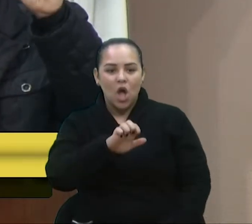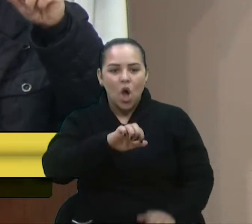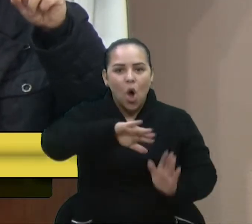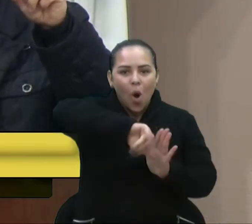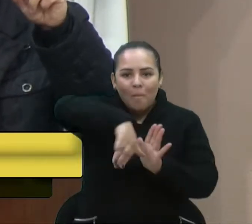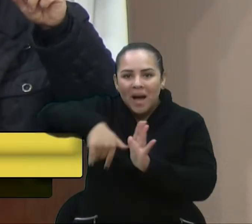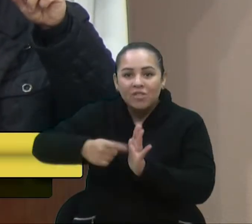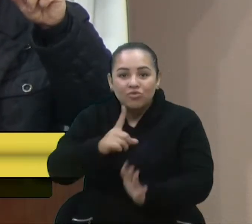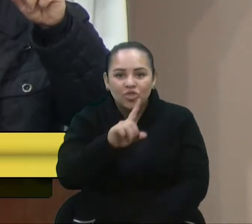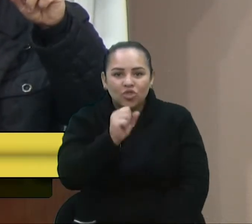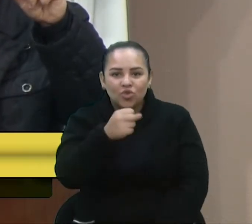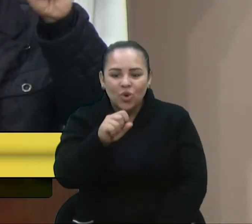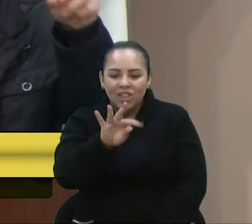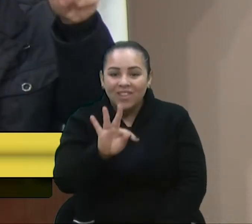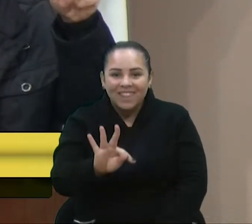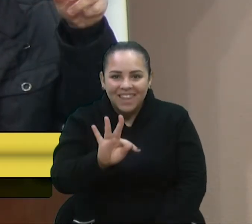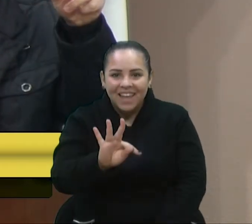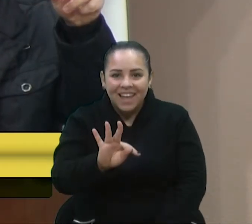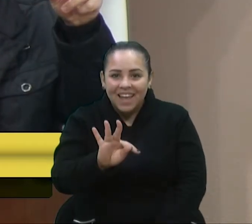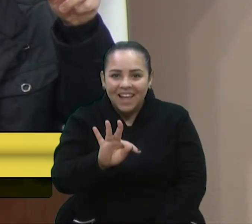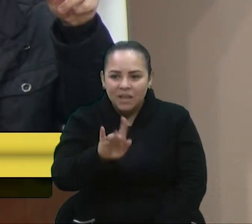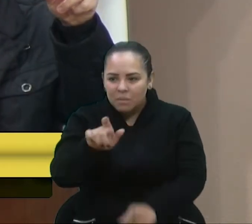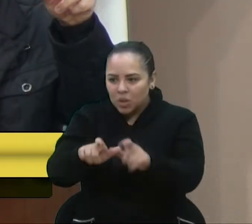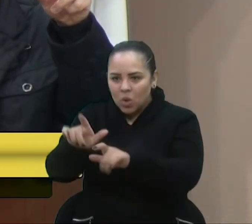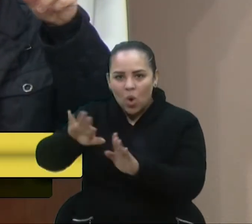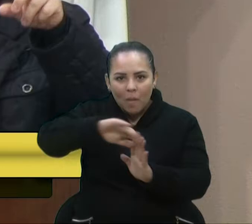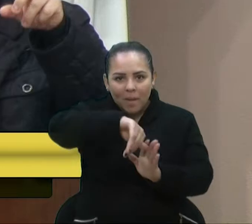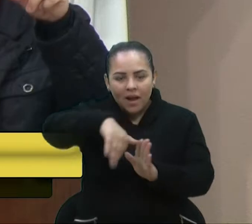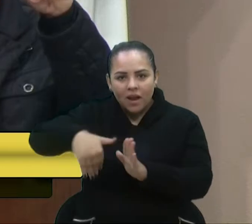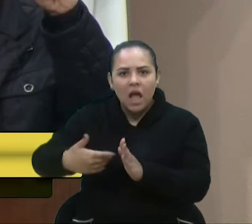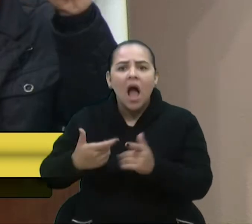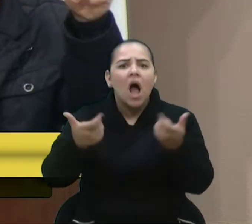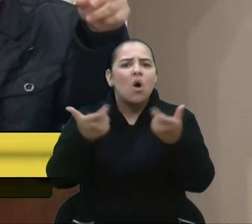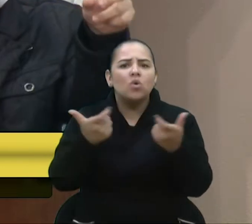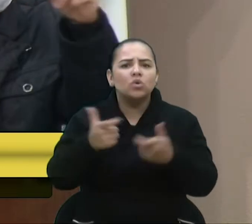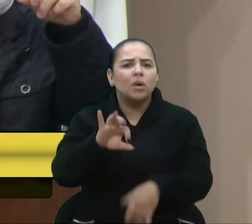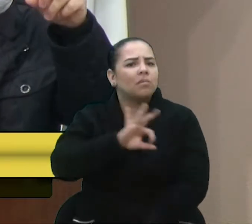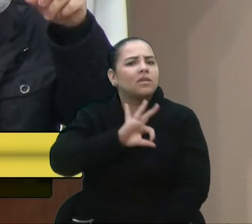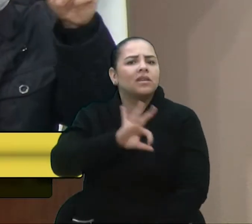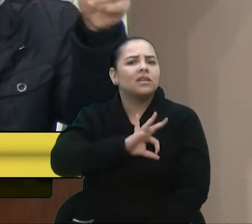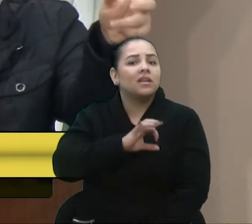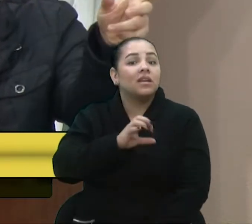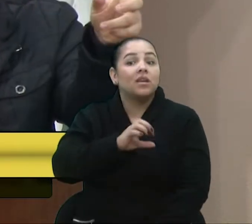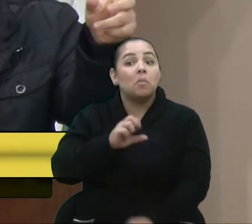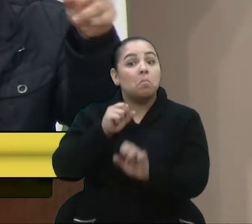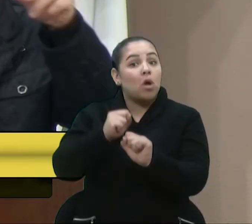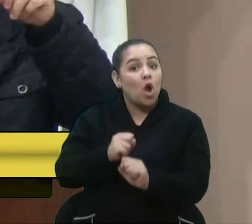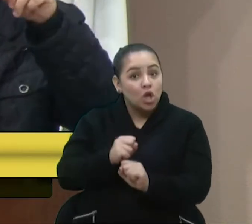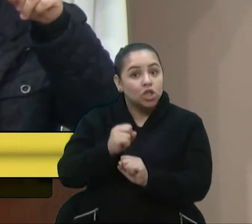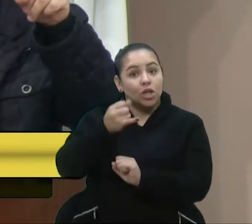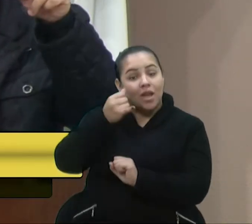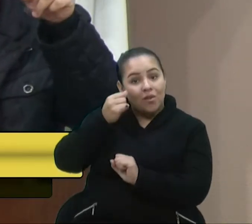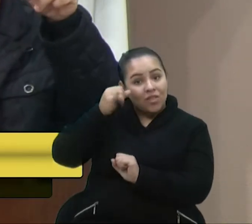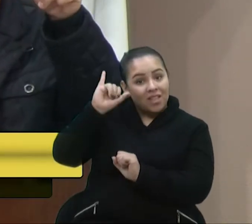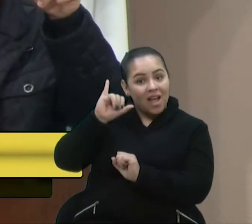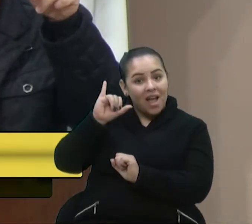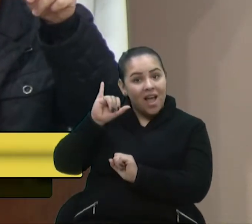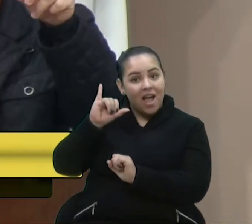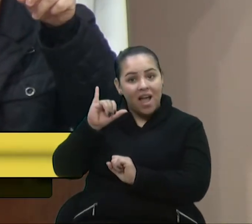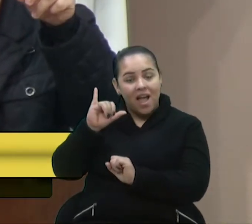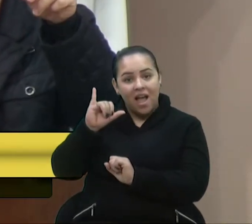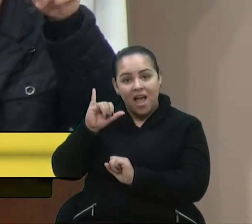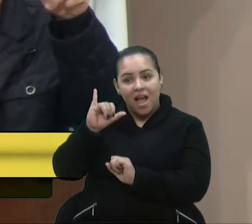Aonde estava a Guarda Municipal, que podia ter evitado talvez a morte, porque eles têm armamento, de